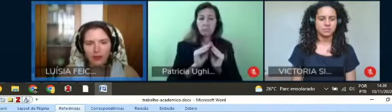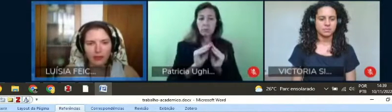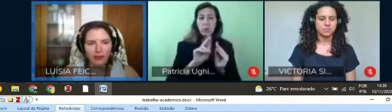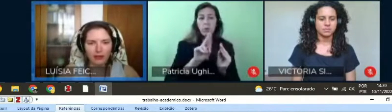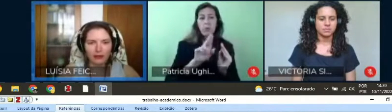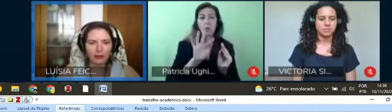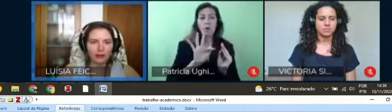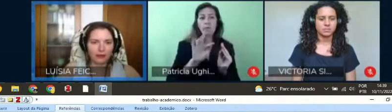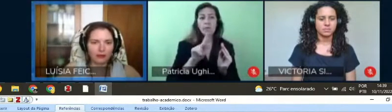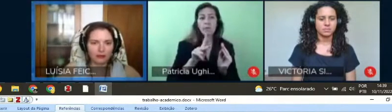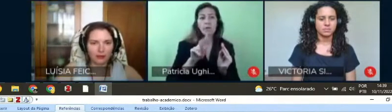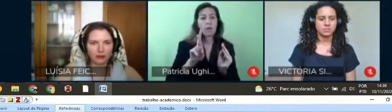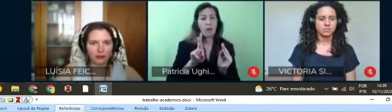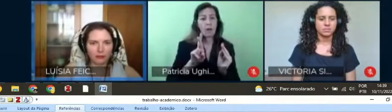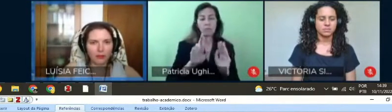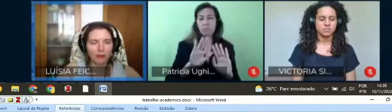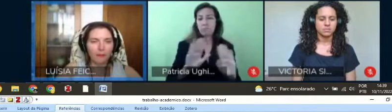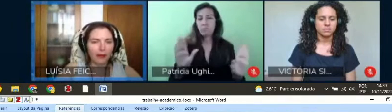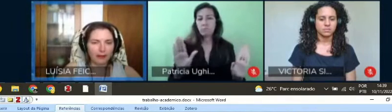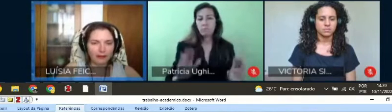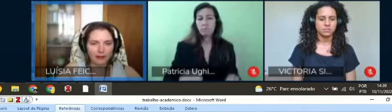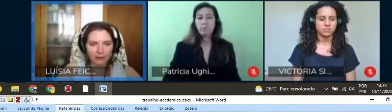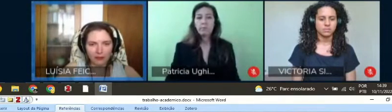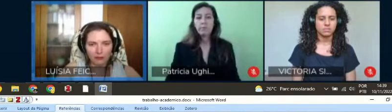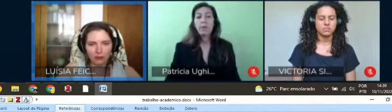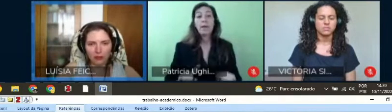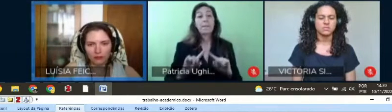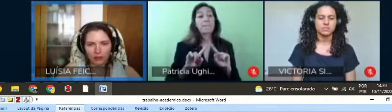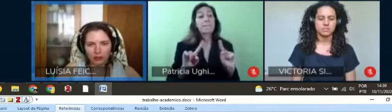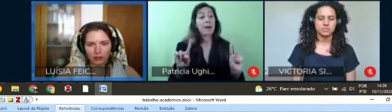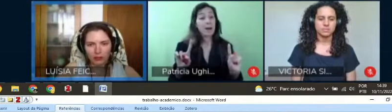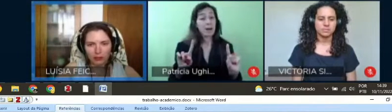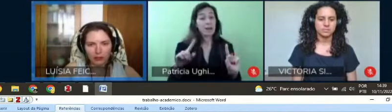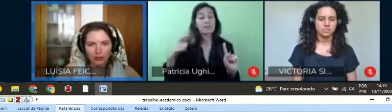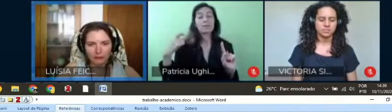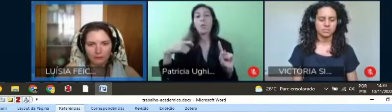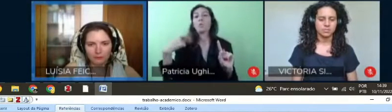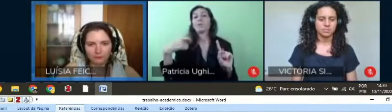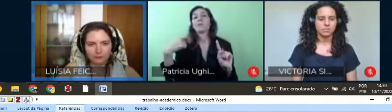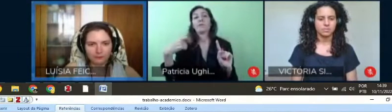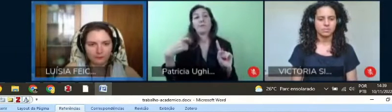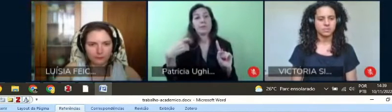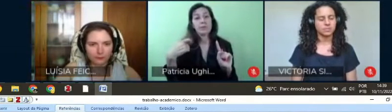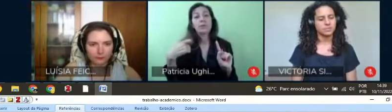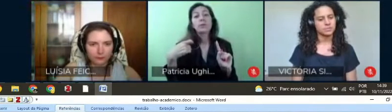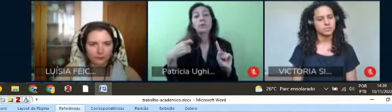o FPR tal. Mas, lembrando, eu tenho que ter...